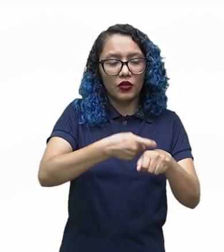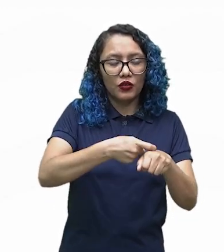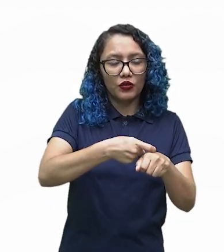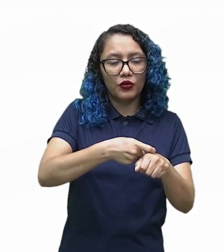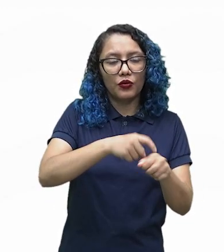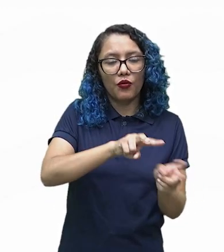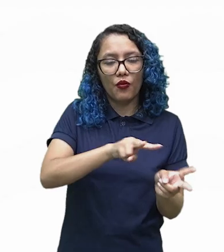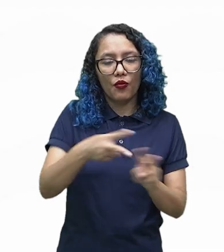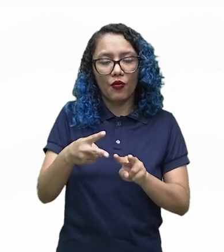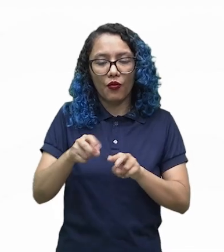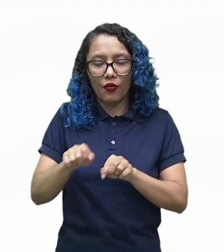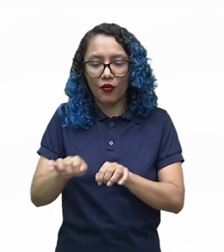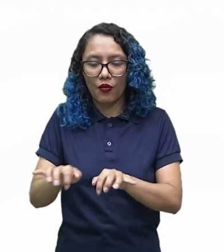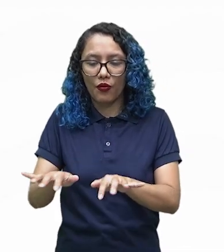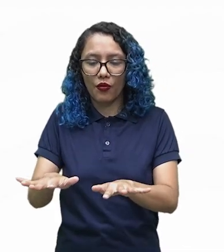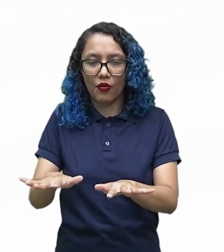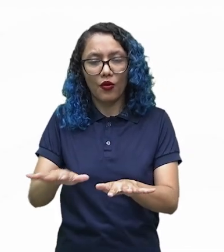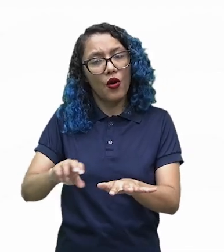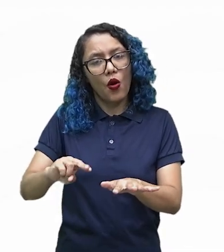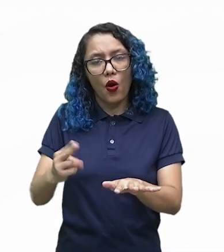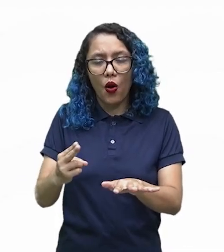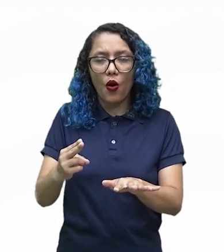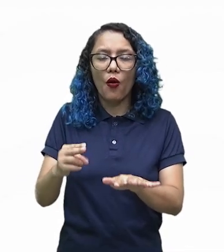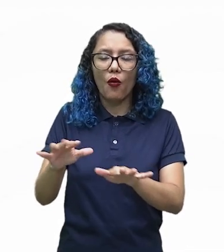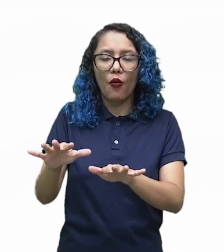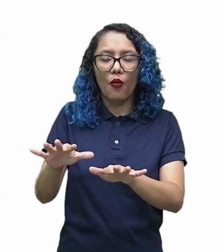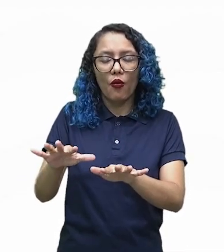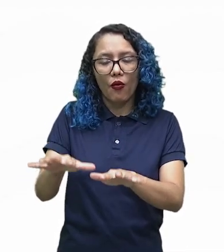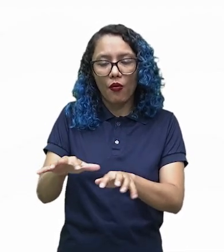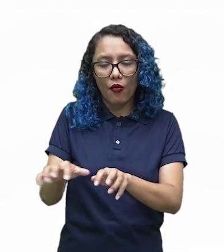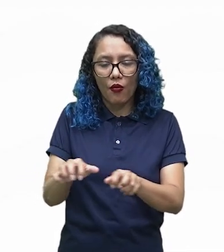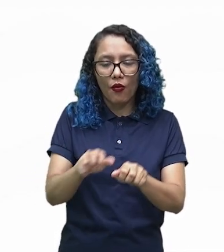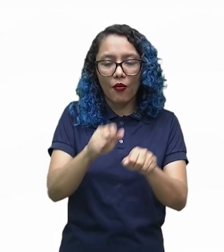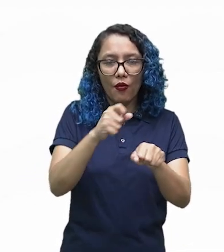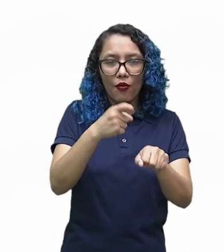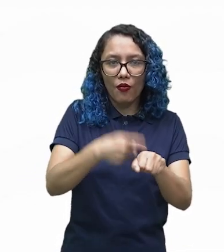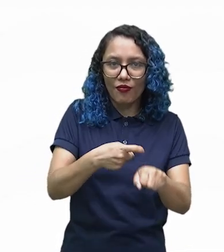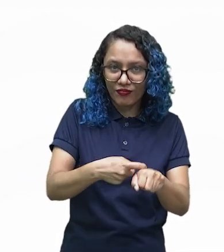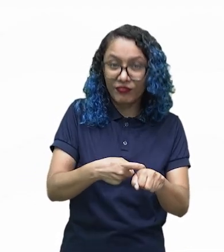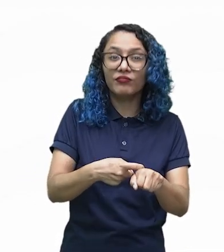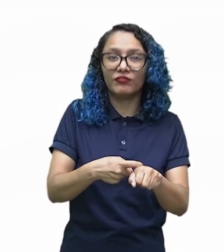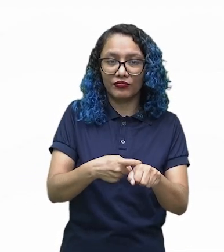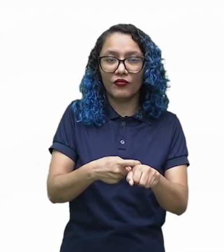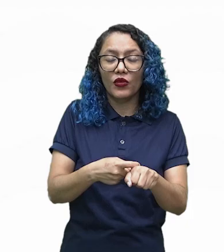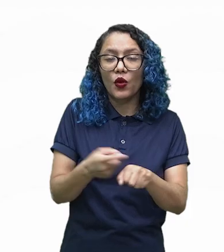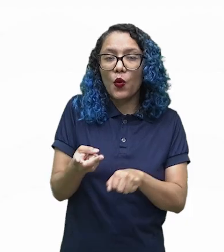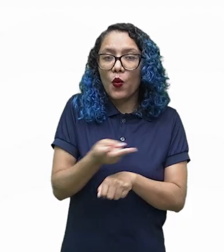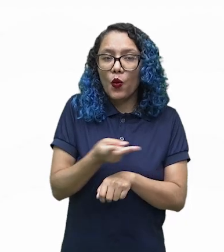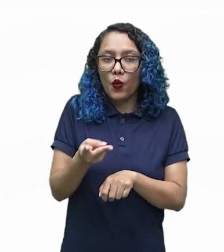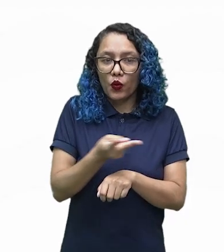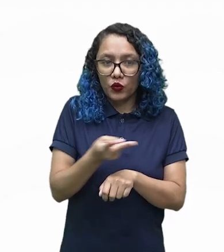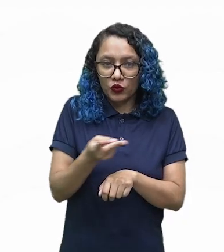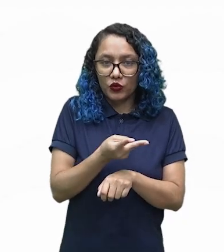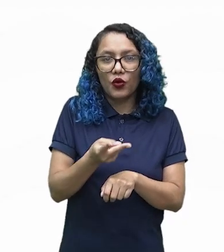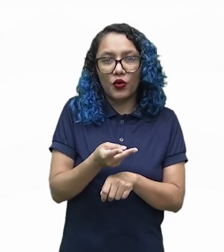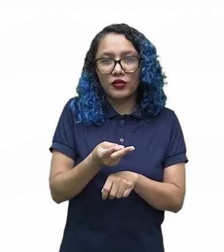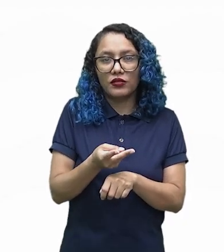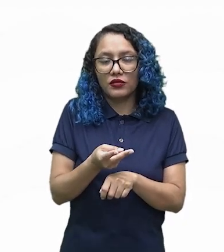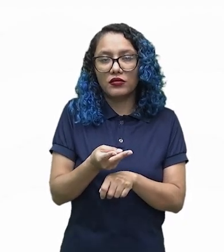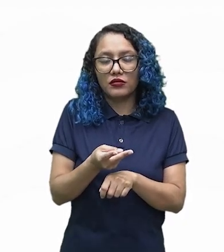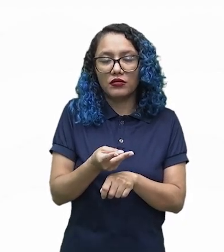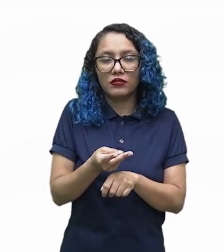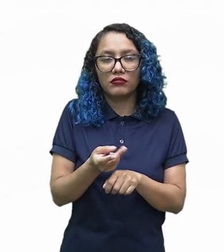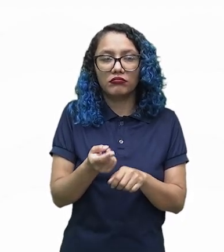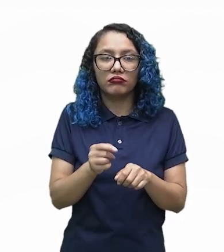para o líquido, tá? Ou do líquido para o sólido também, tá? Nos dois processos, nos dois